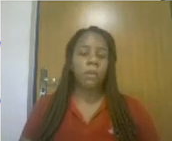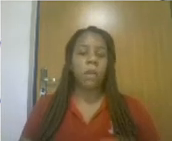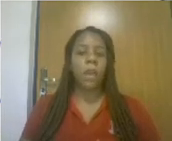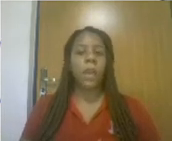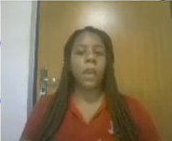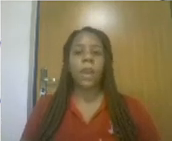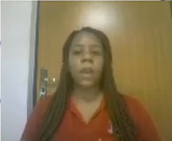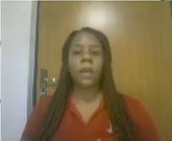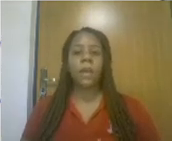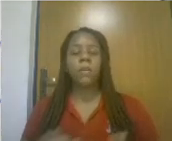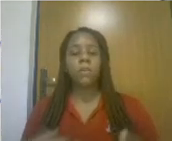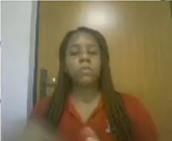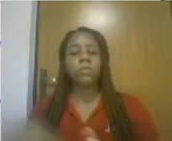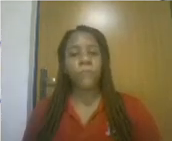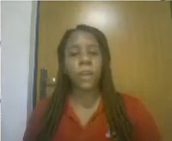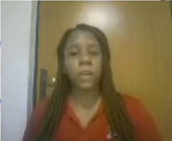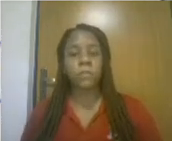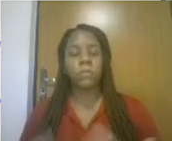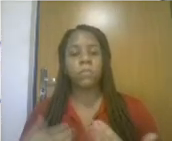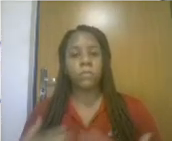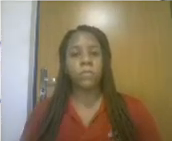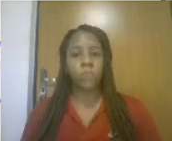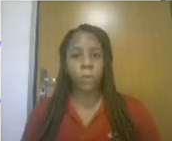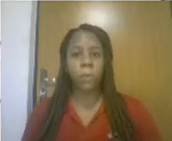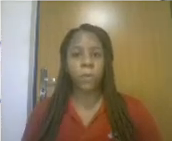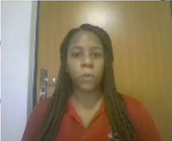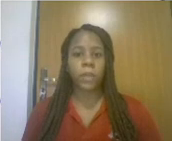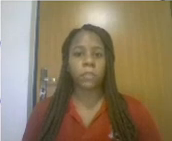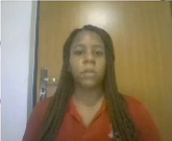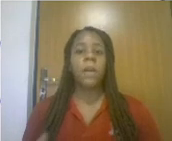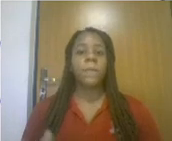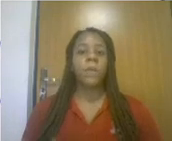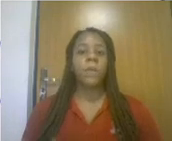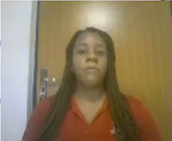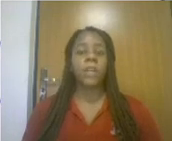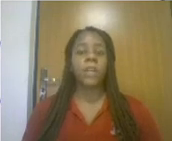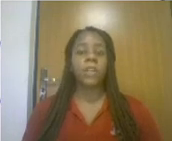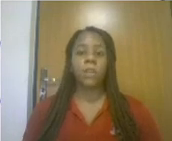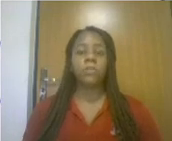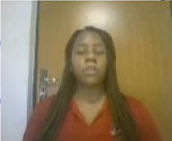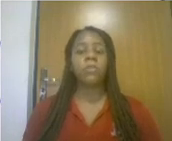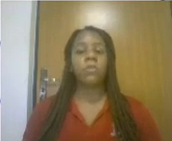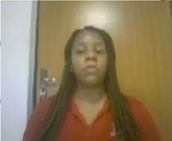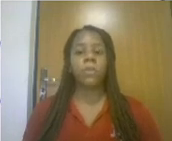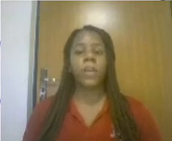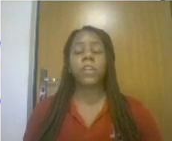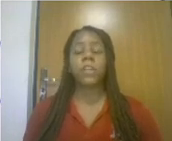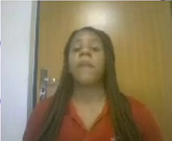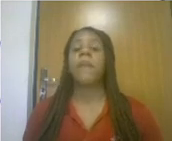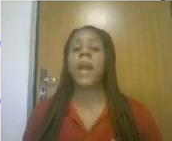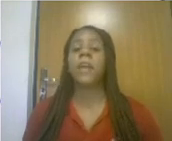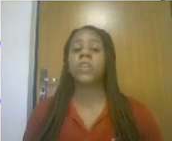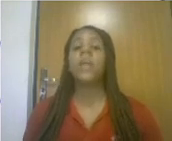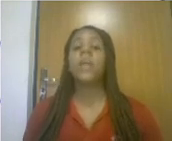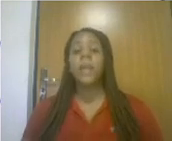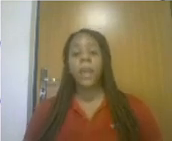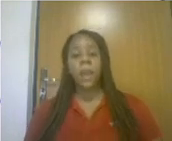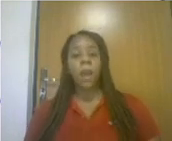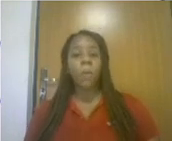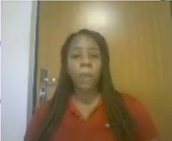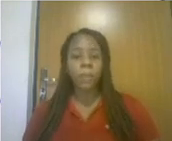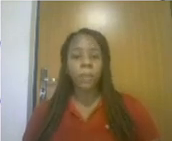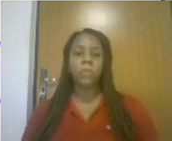que eu estou falando sobre o meu texto. Então, veja que o título do meu texto é A Viagem.